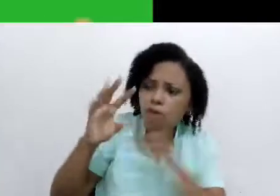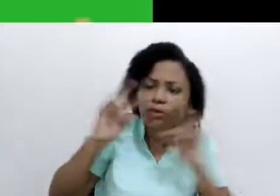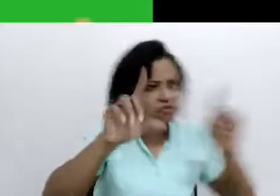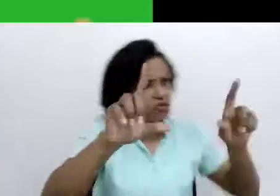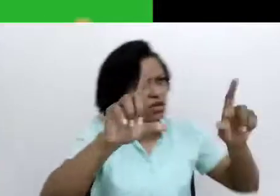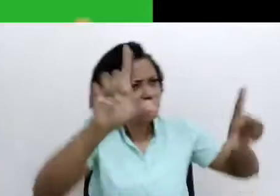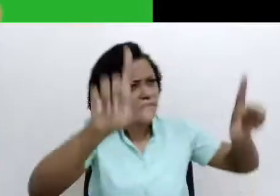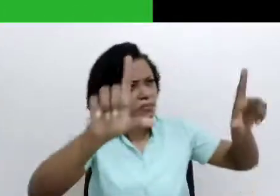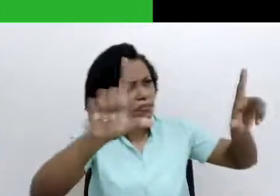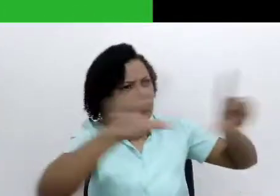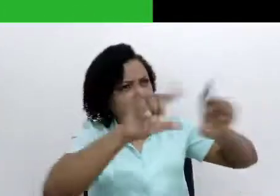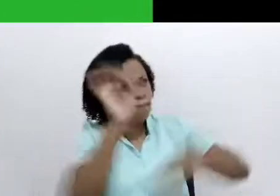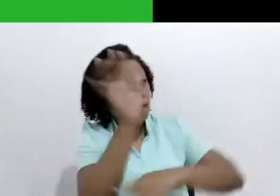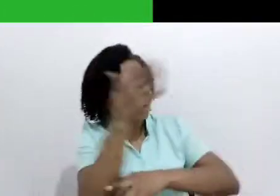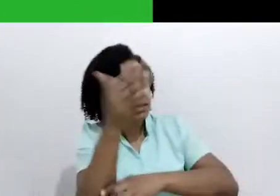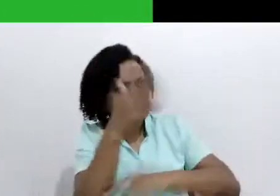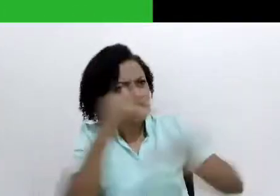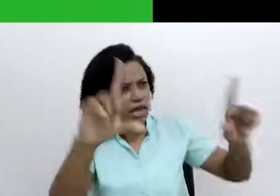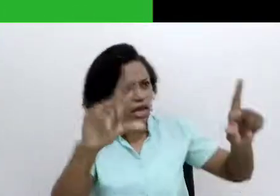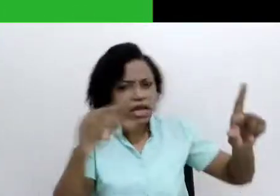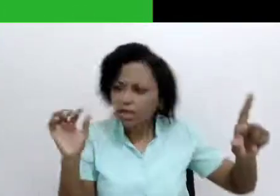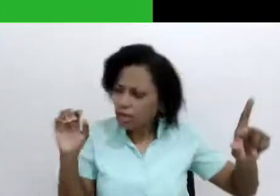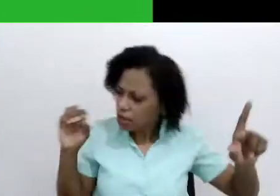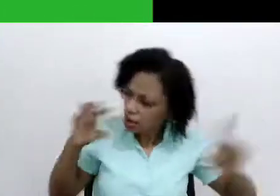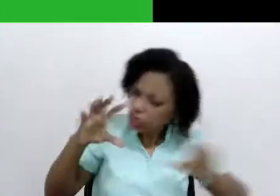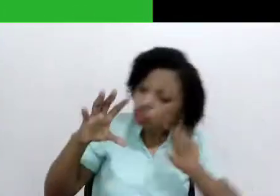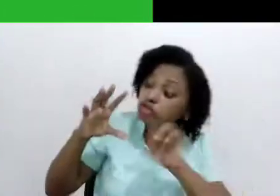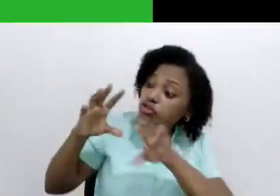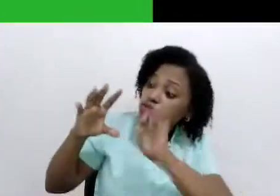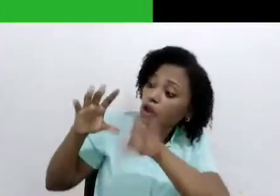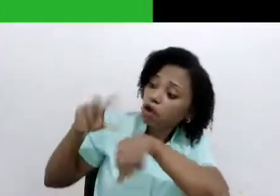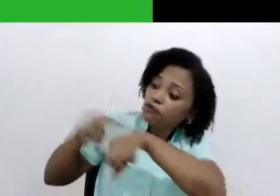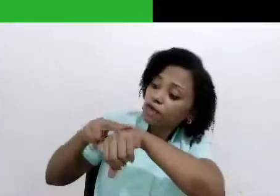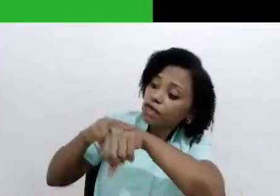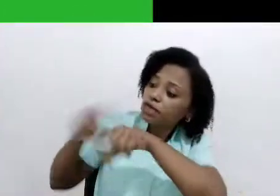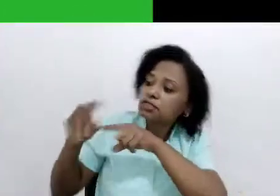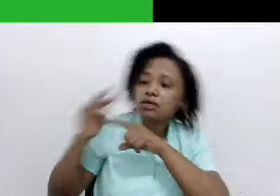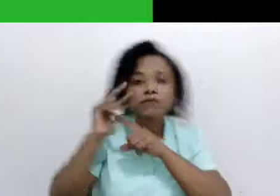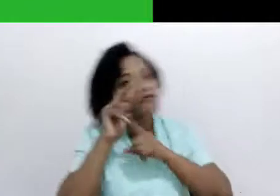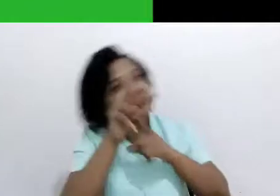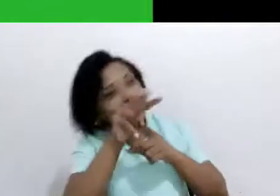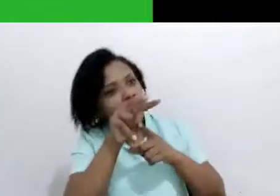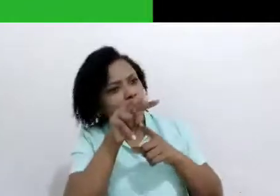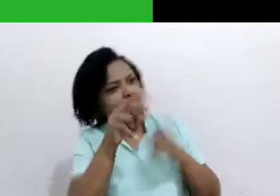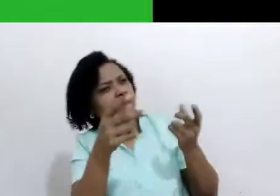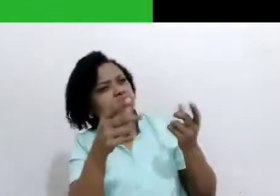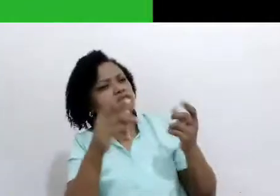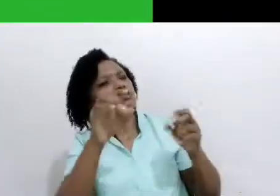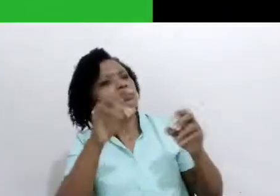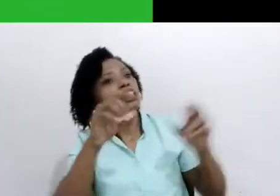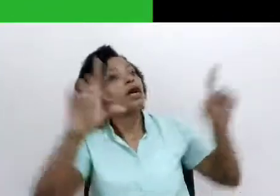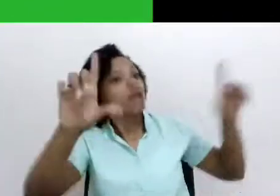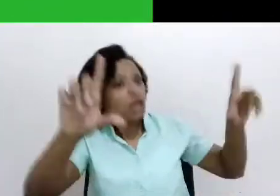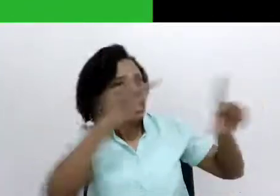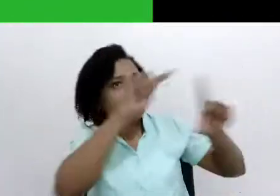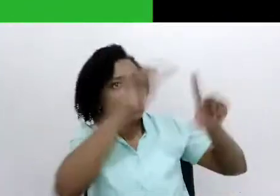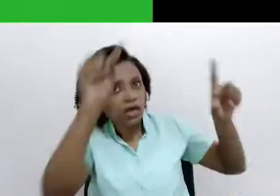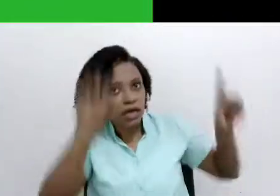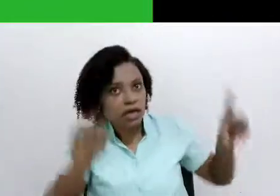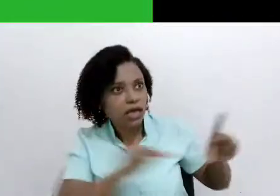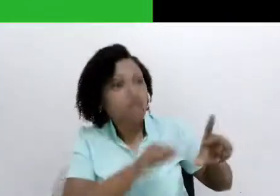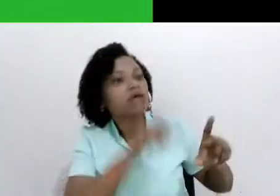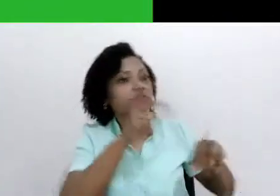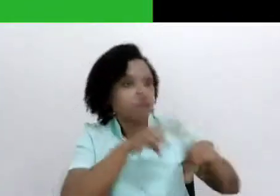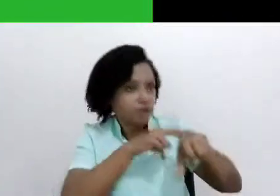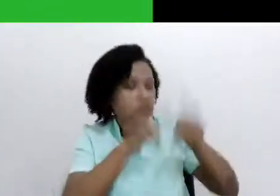continuar verde, o que é amarelo iria ficar preto, porque esse amarelo aqui